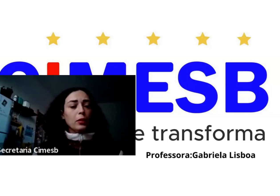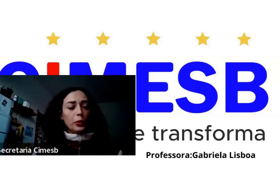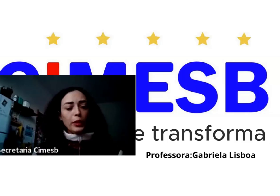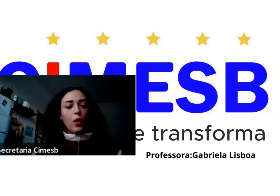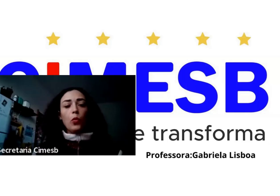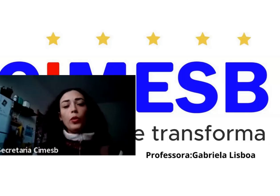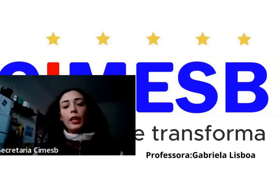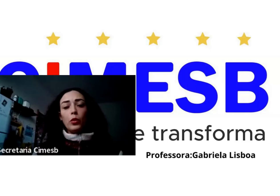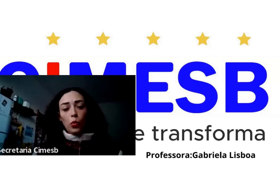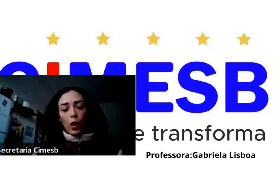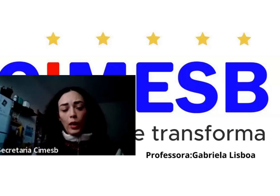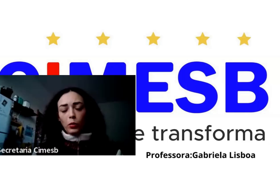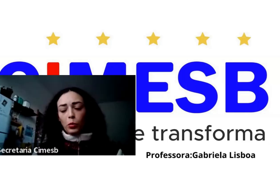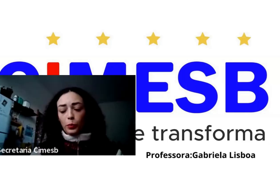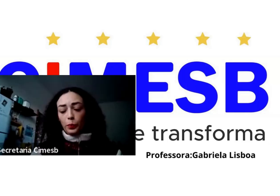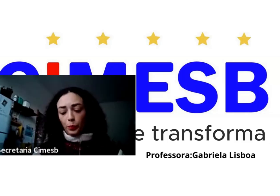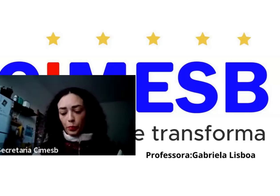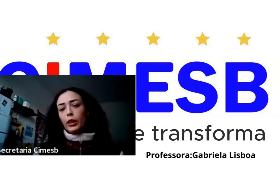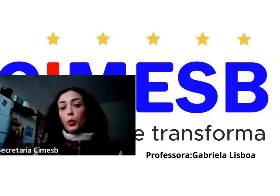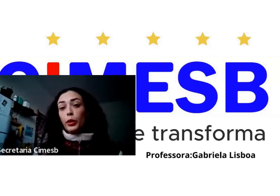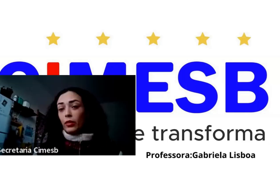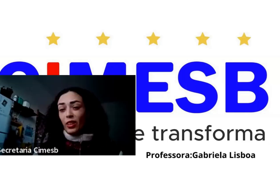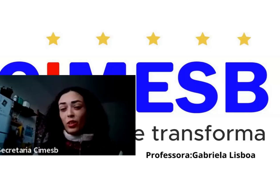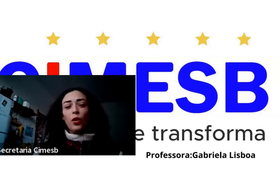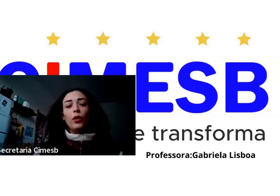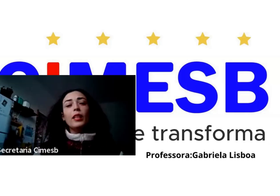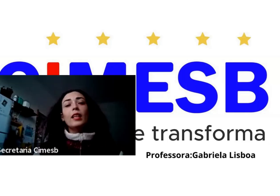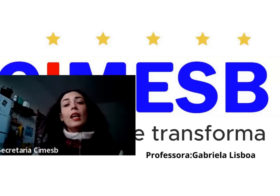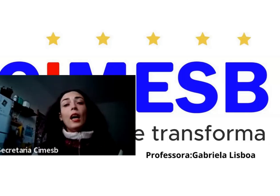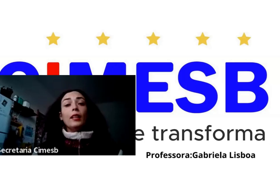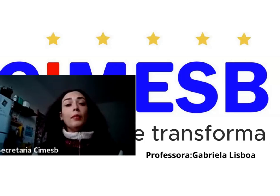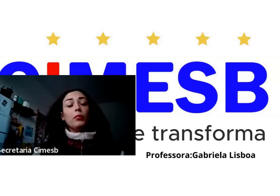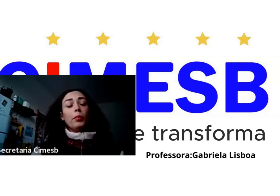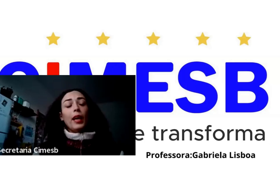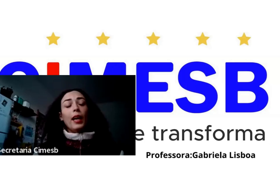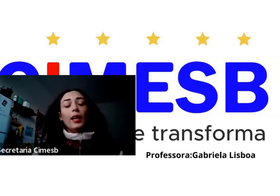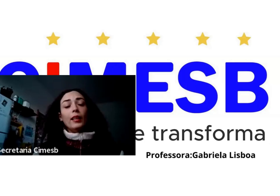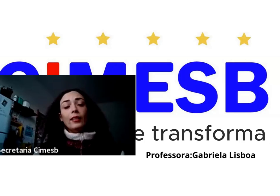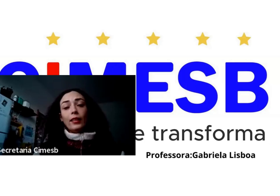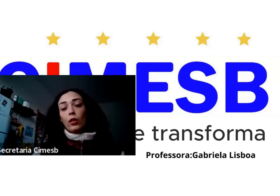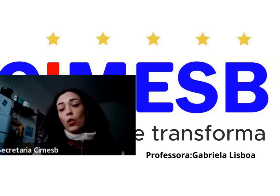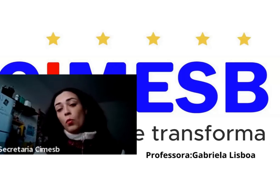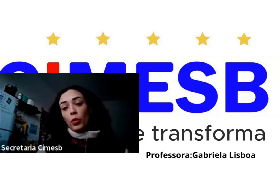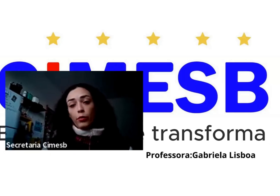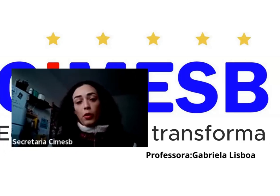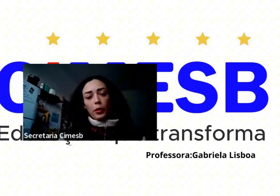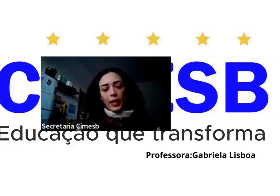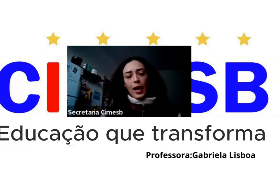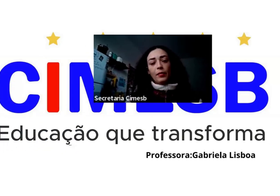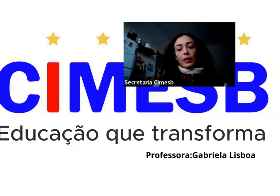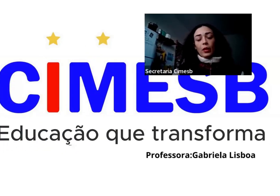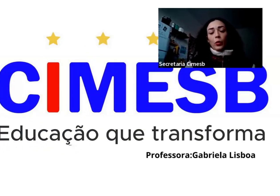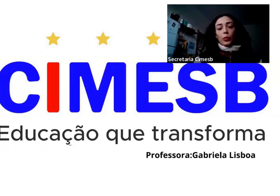ali, apresento o meu sinal, conheço o aluno, conheço um pouquinho da história, até mesmo para entender como eu